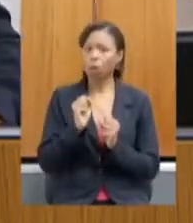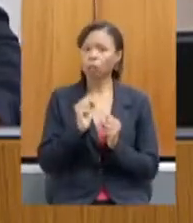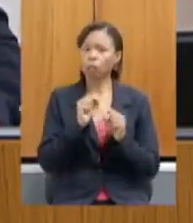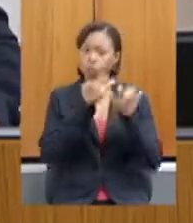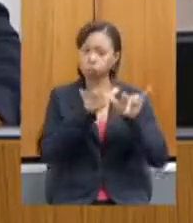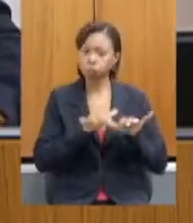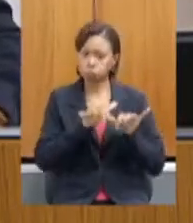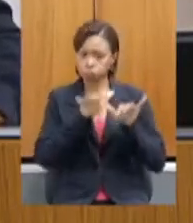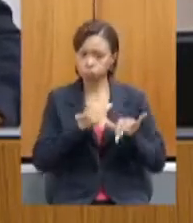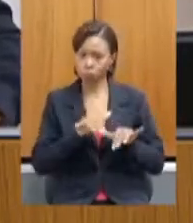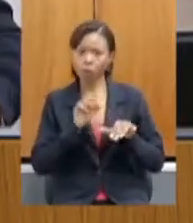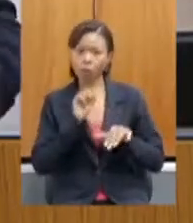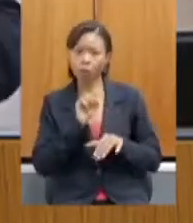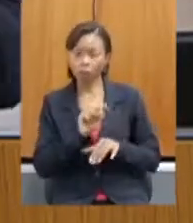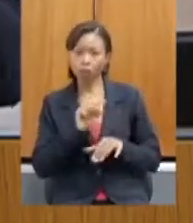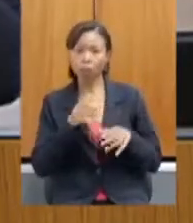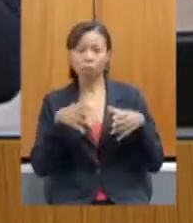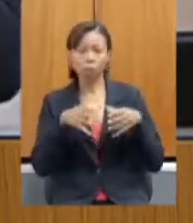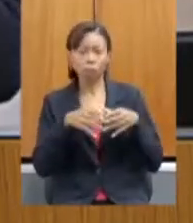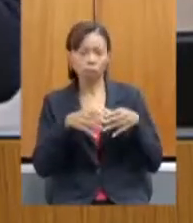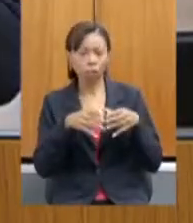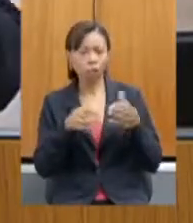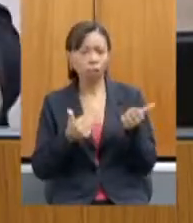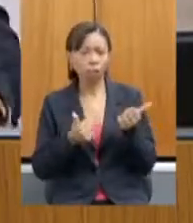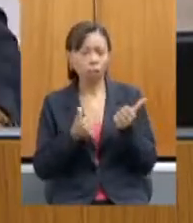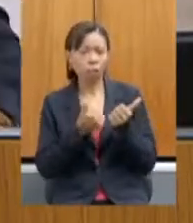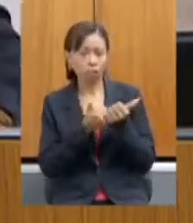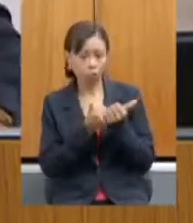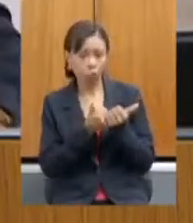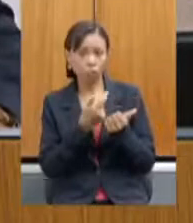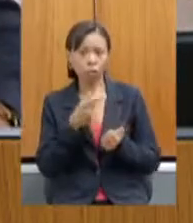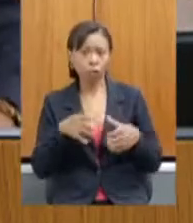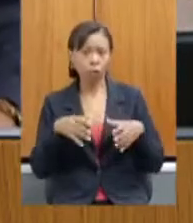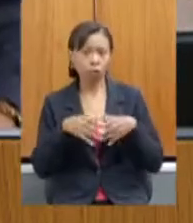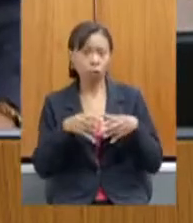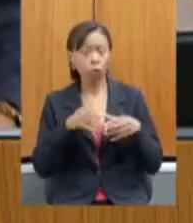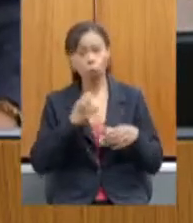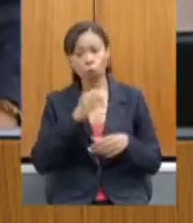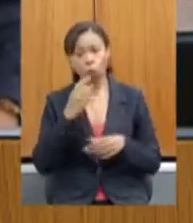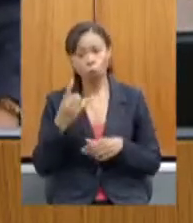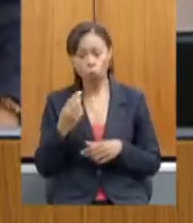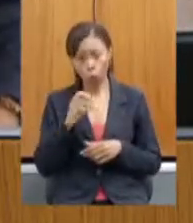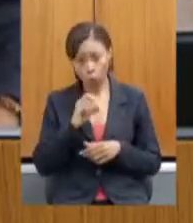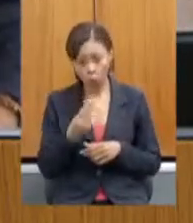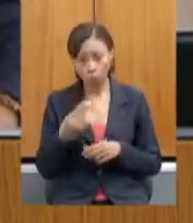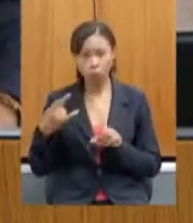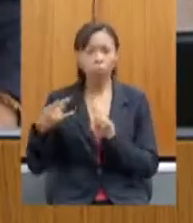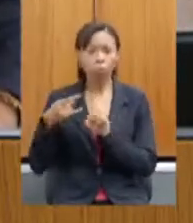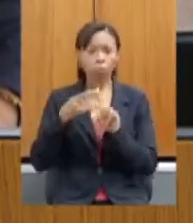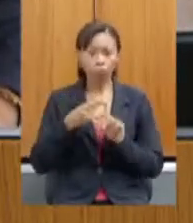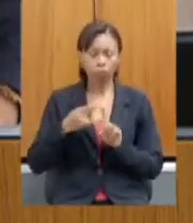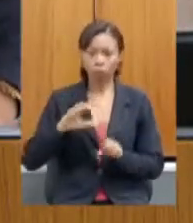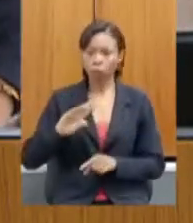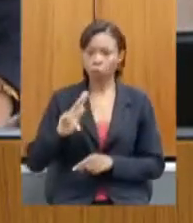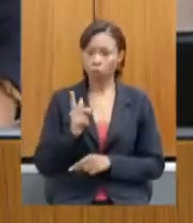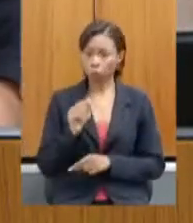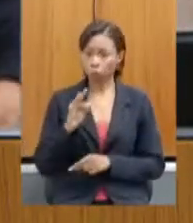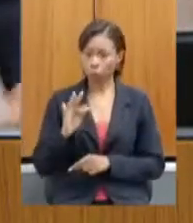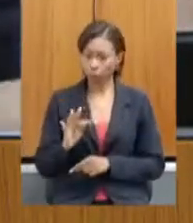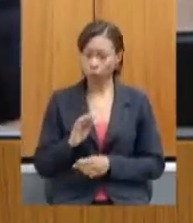comissão ou através do chat online do aplicativo Zoom. cada deputado poderá fazer uma